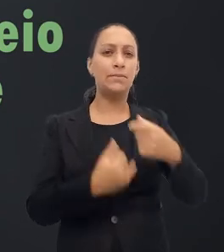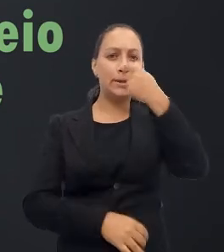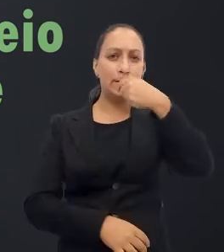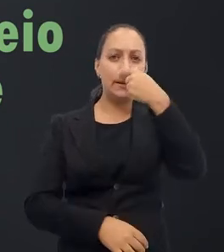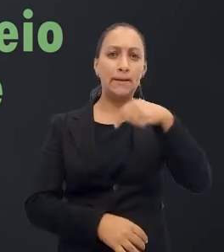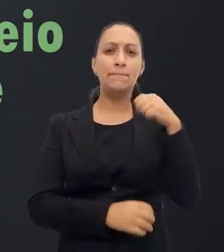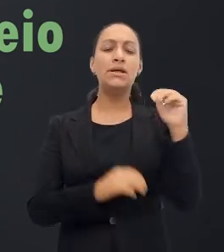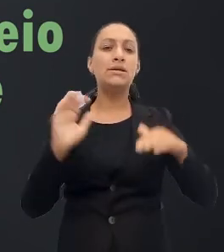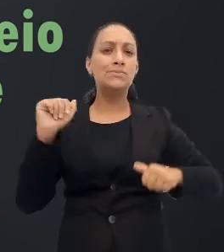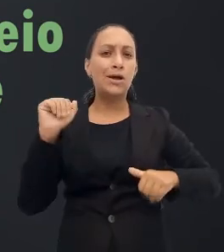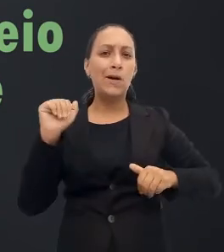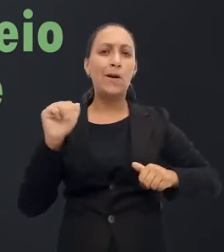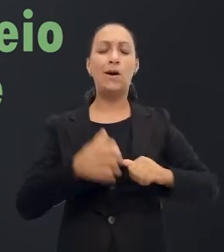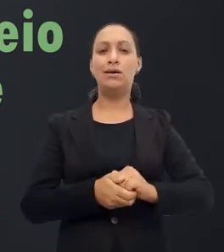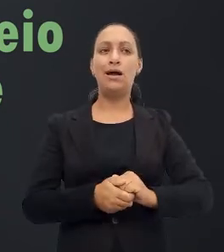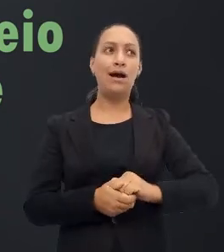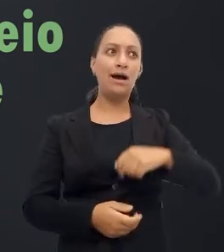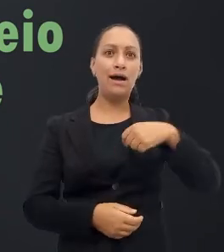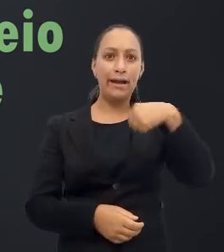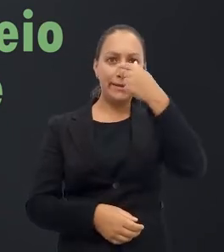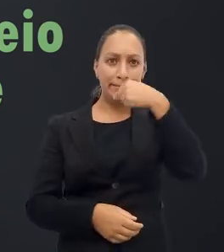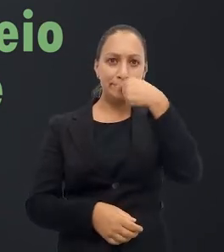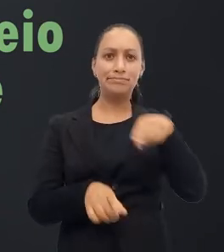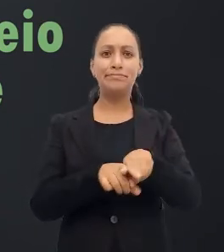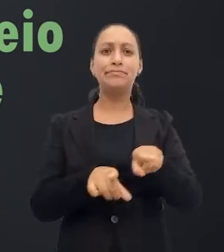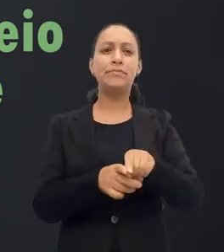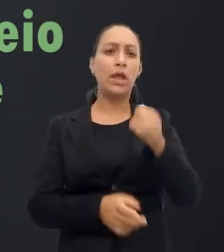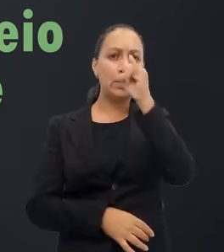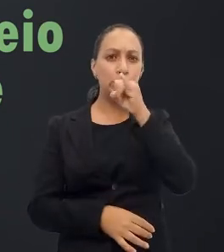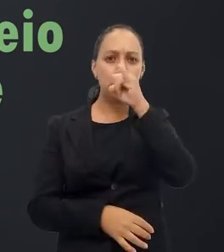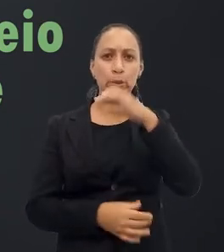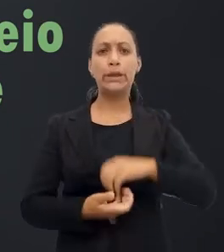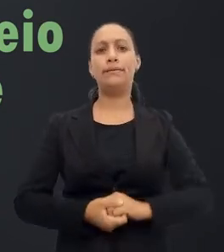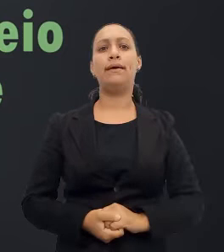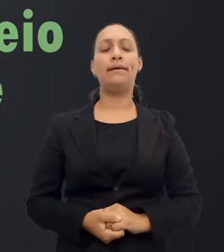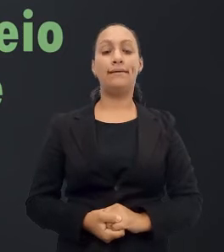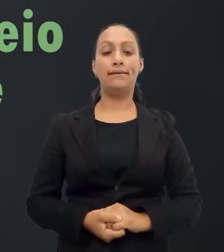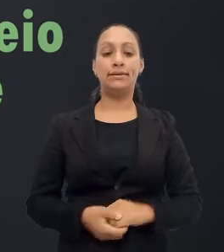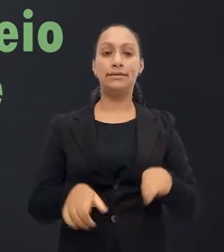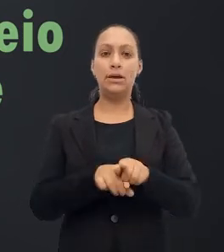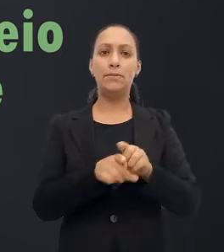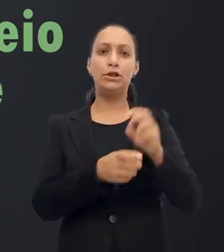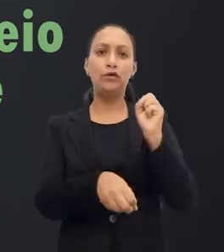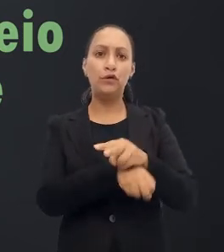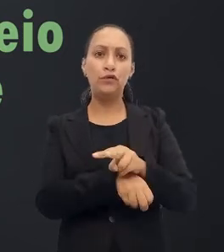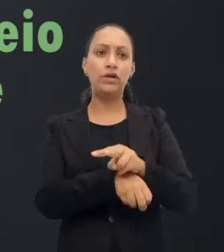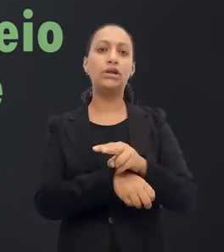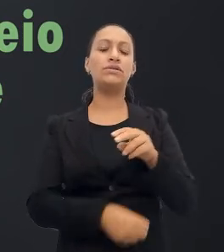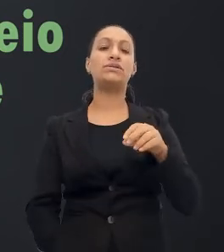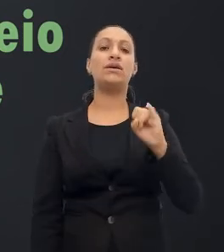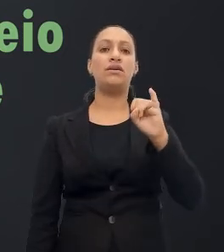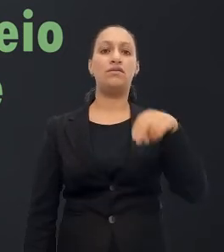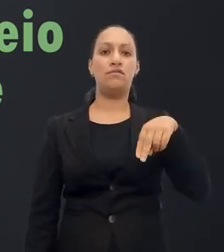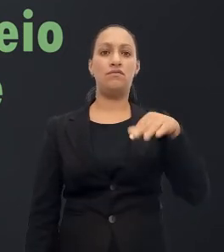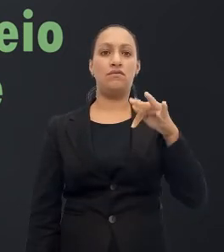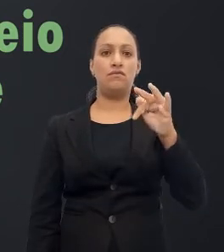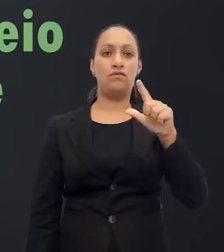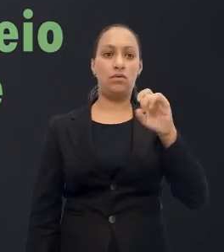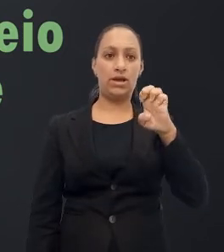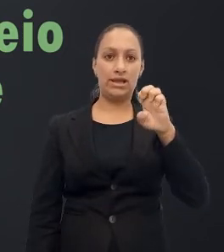como a gripe suína, né? Que de origem também do vírus influenza. Nós temos